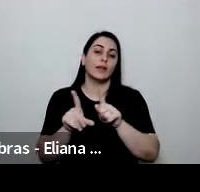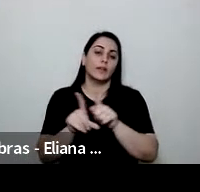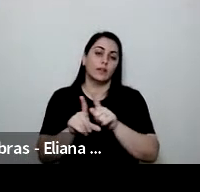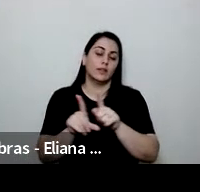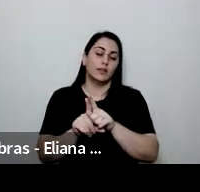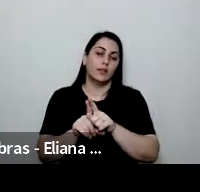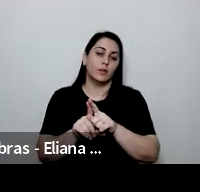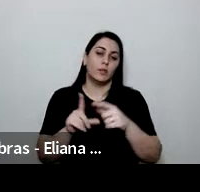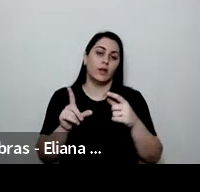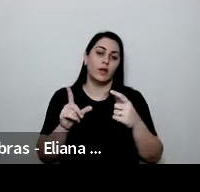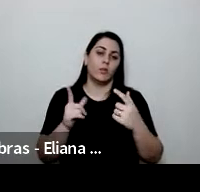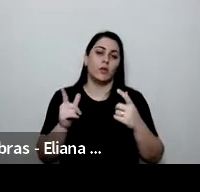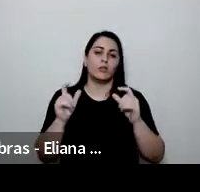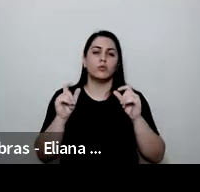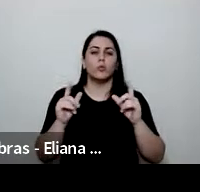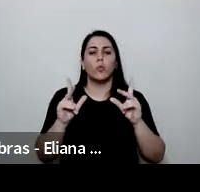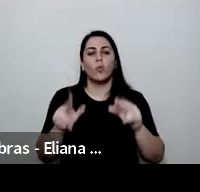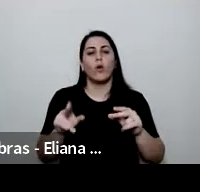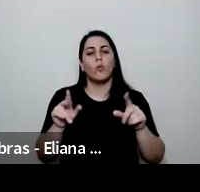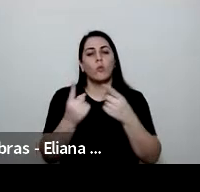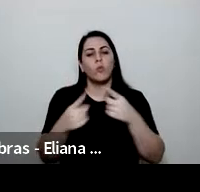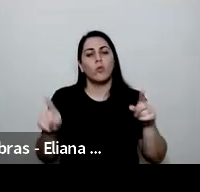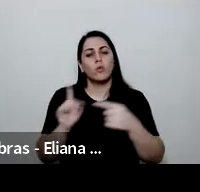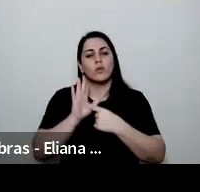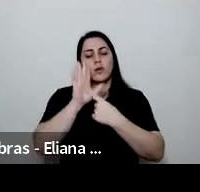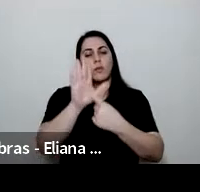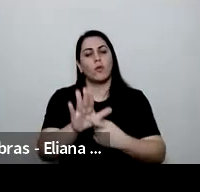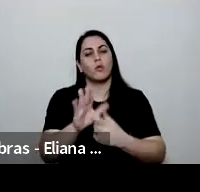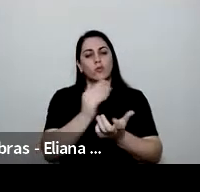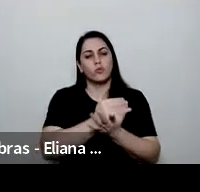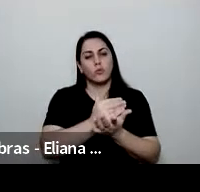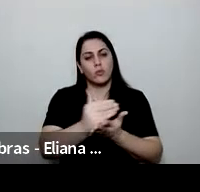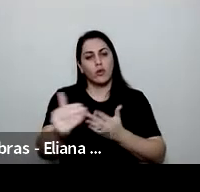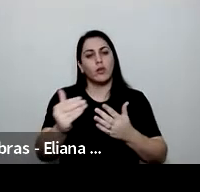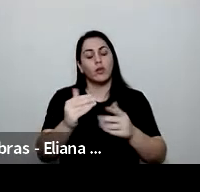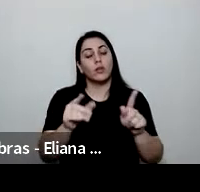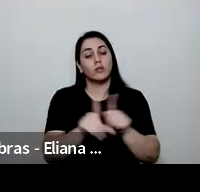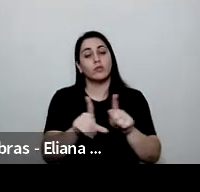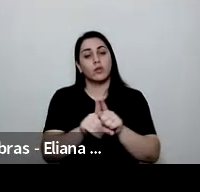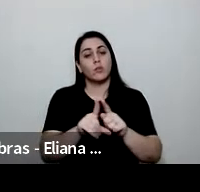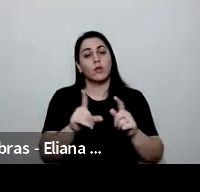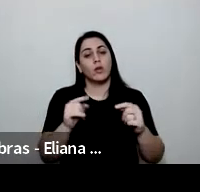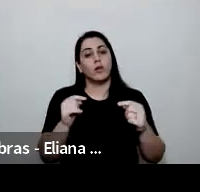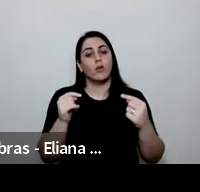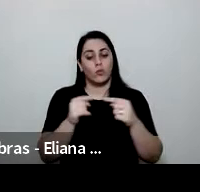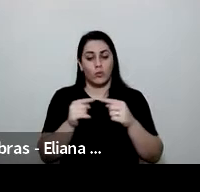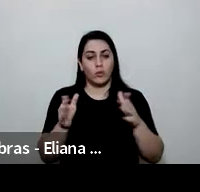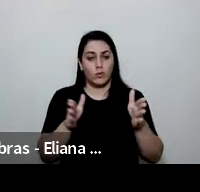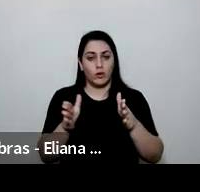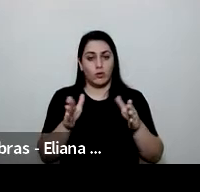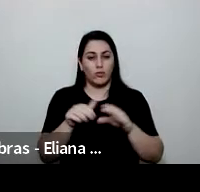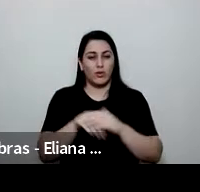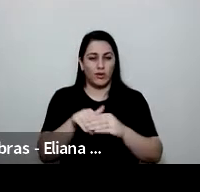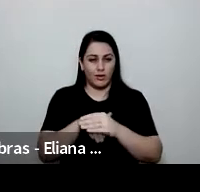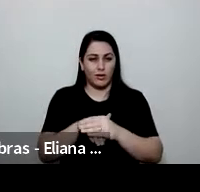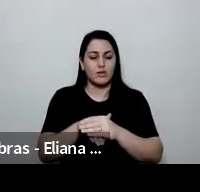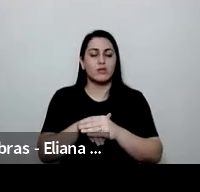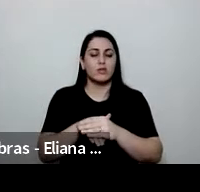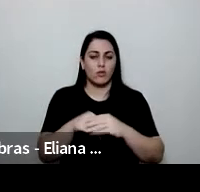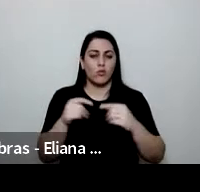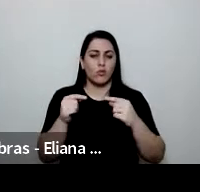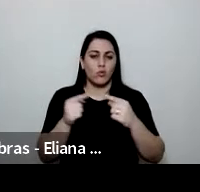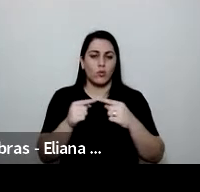relacionados por veneta e vinculação aos clientes de modo que o conteúdo eleitoral se sobressaiu é